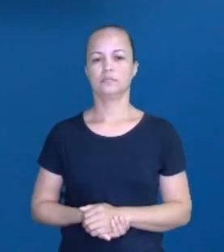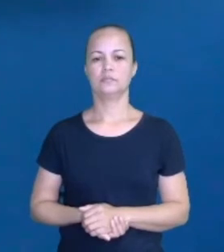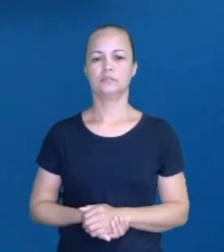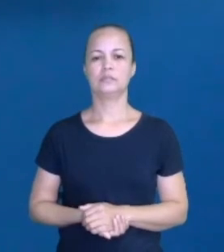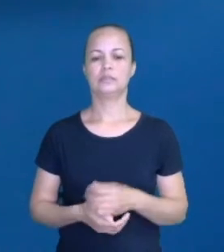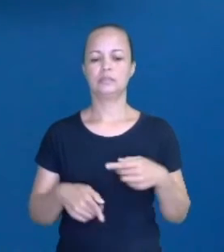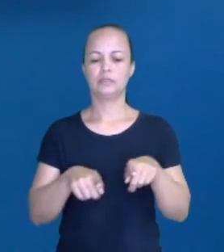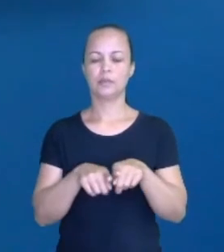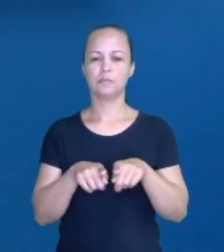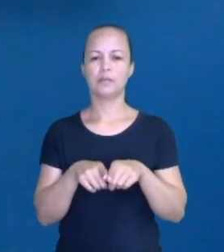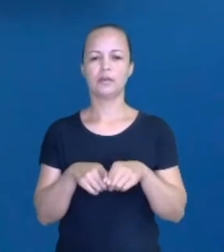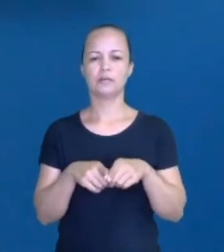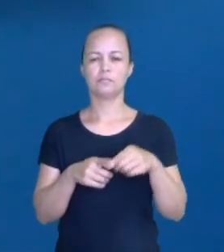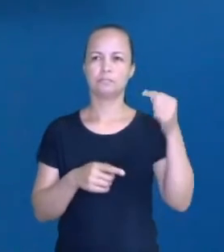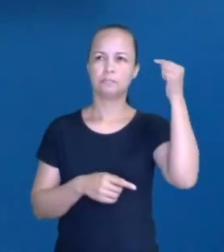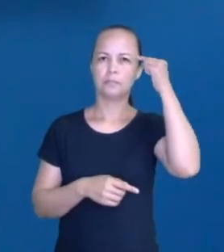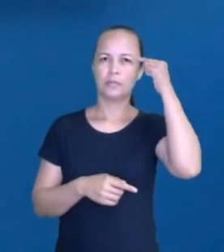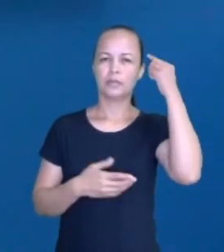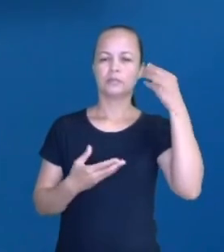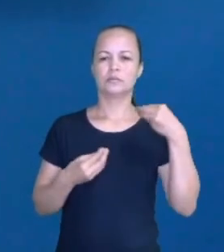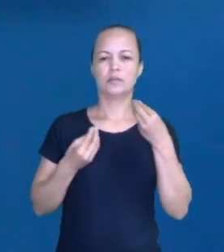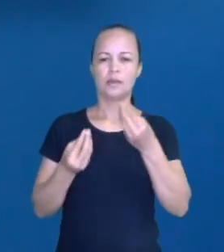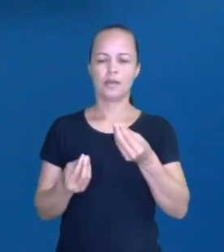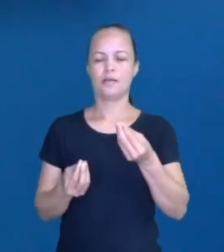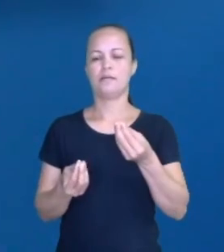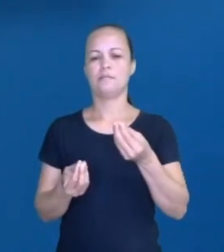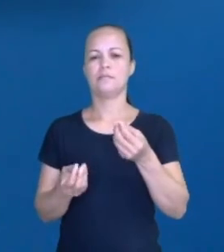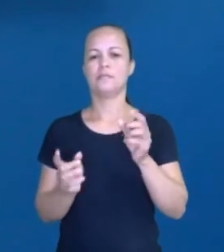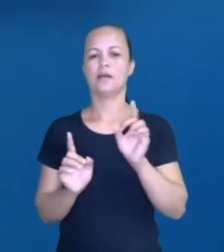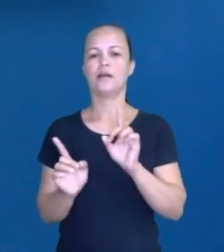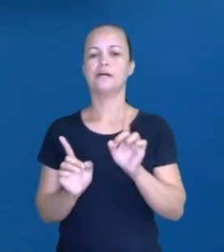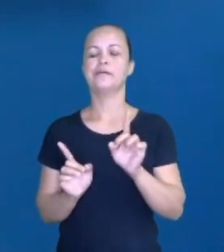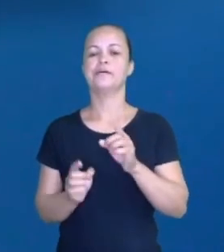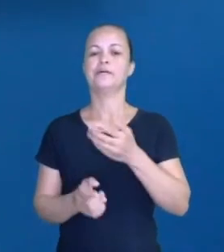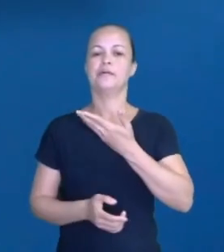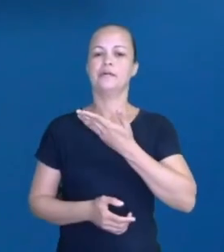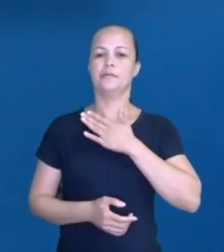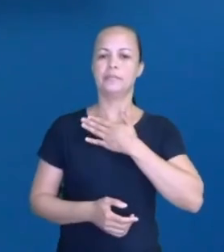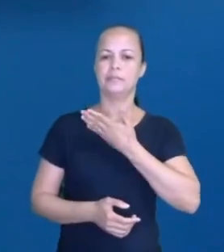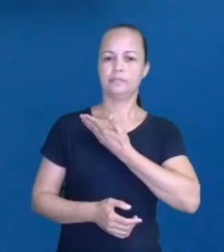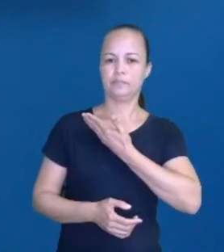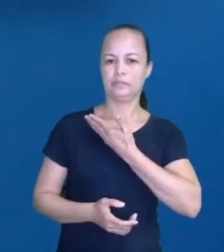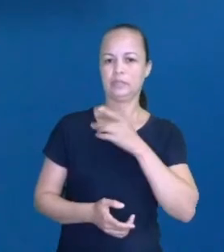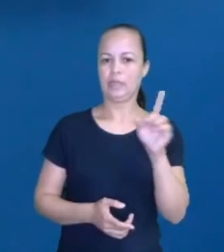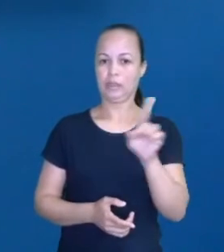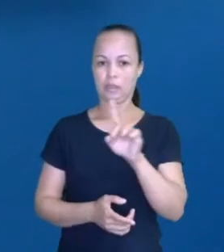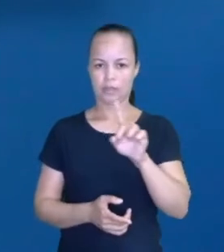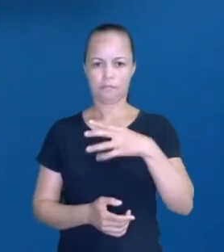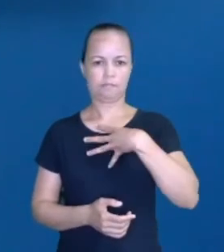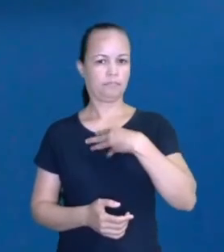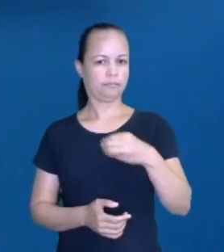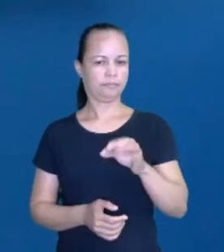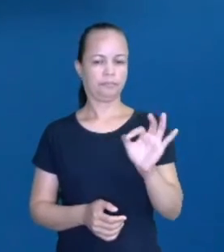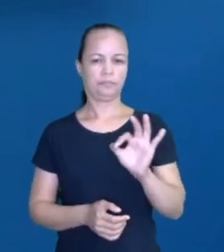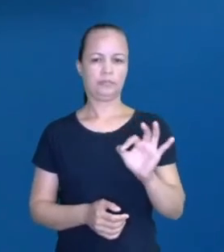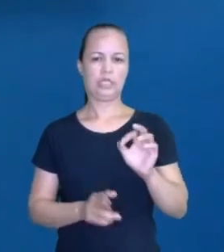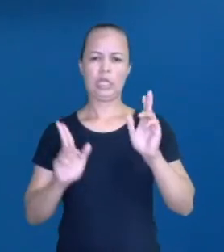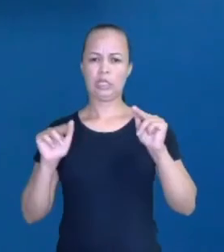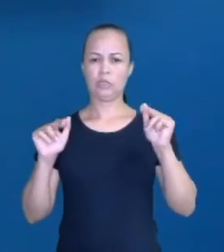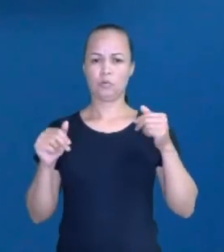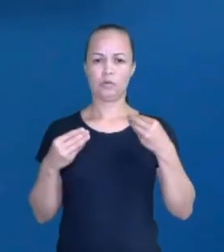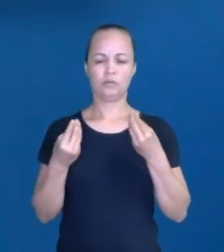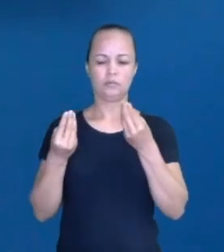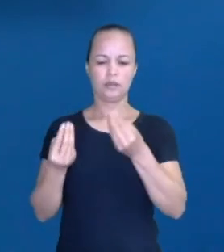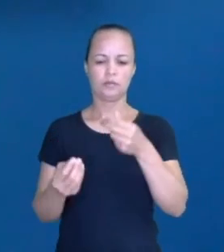Também não penso dá-lo para a Renata, minha melhor amiga. Não é para meu filho. Jamais será dado para